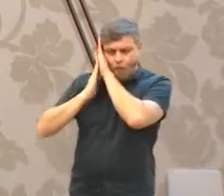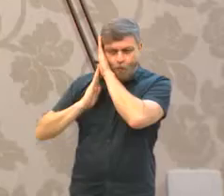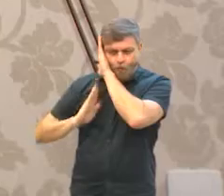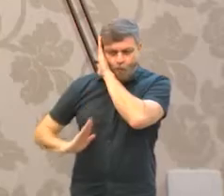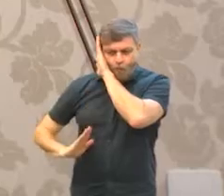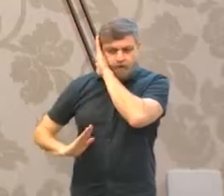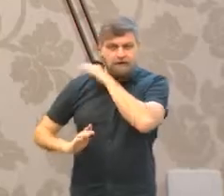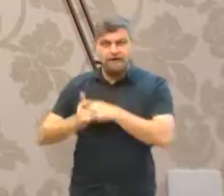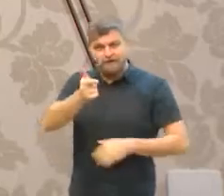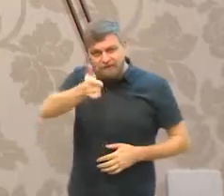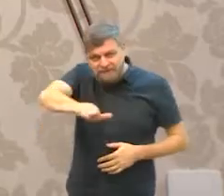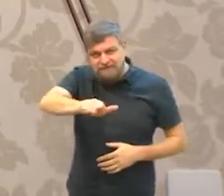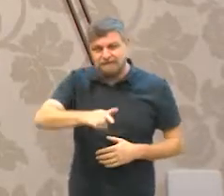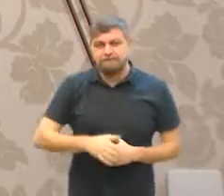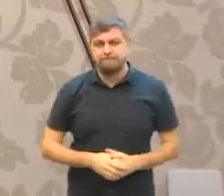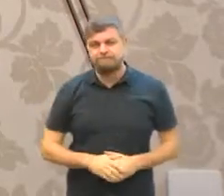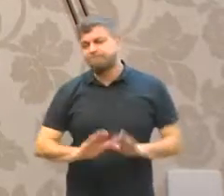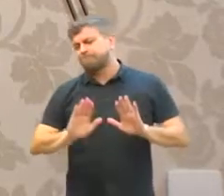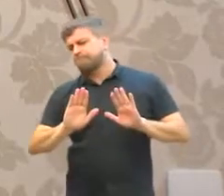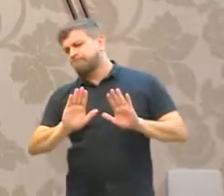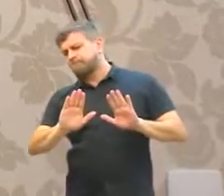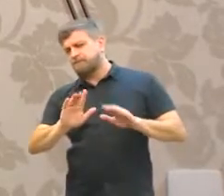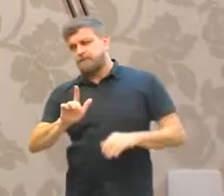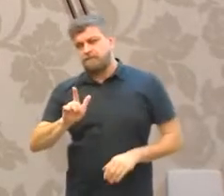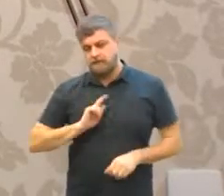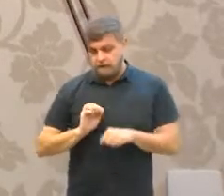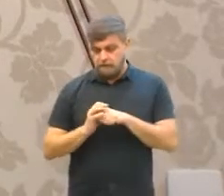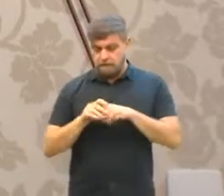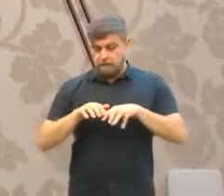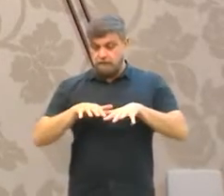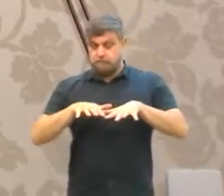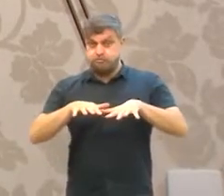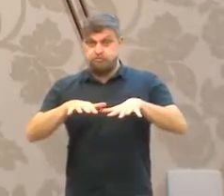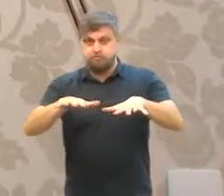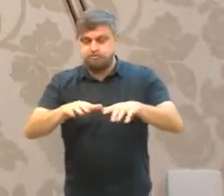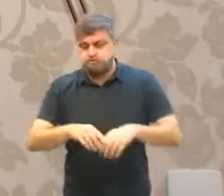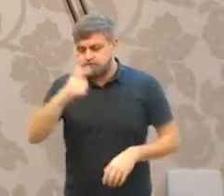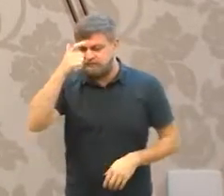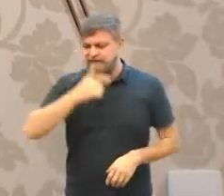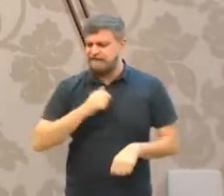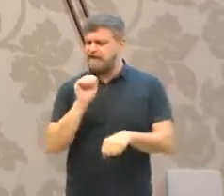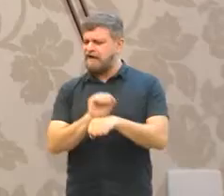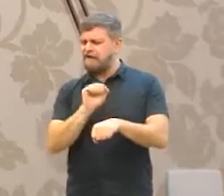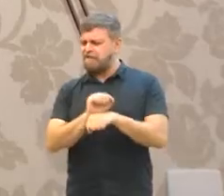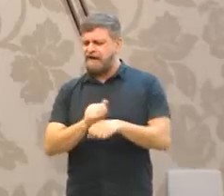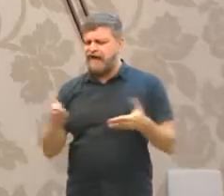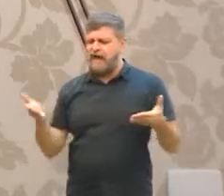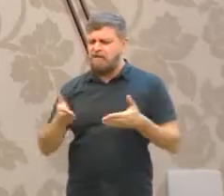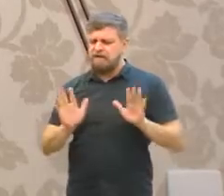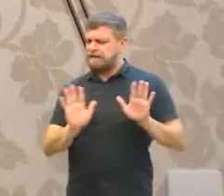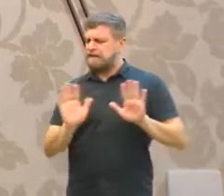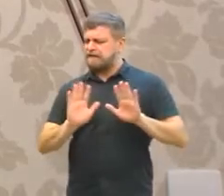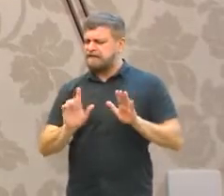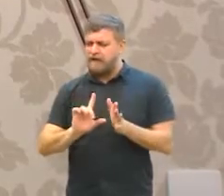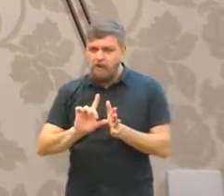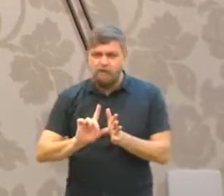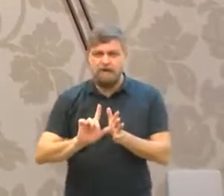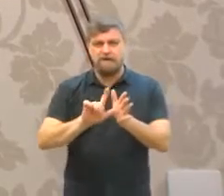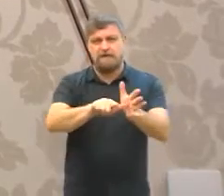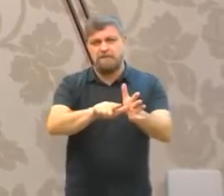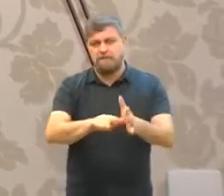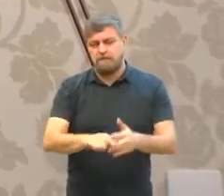a progressiva novamente. Mas, como começou a pandemia, eu falei, não vou fazer isso